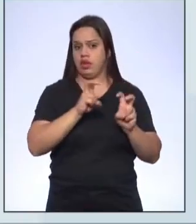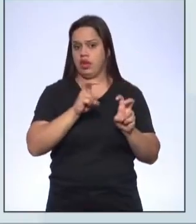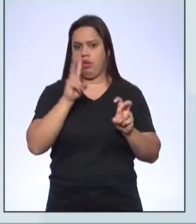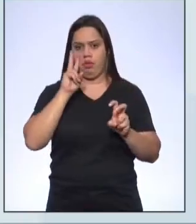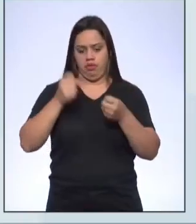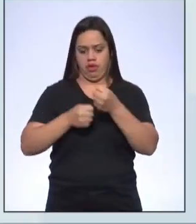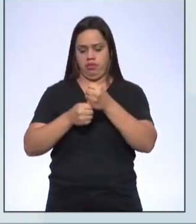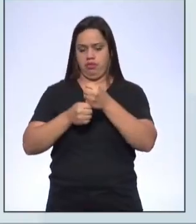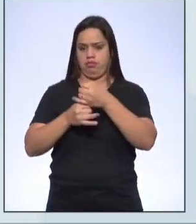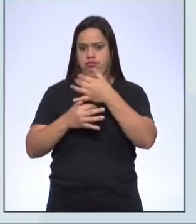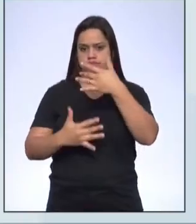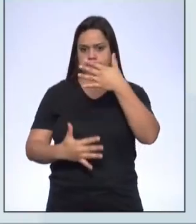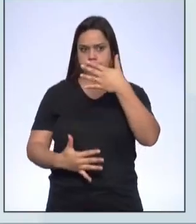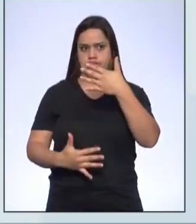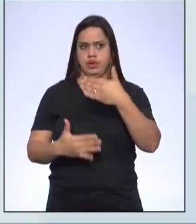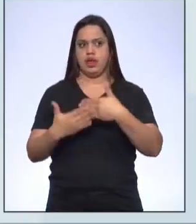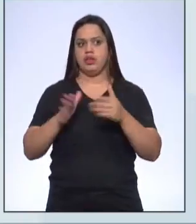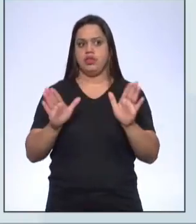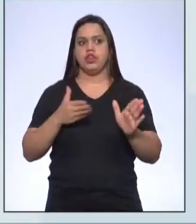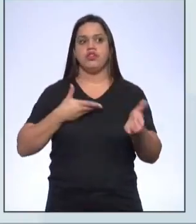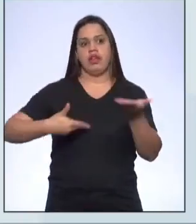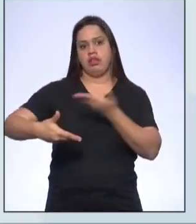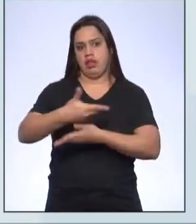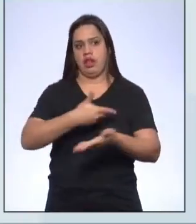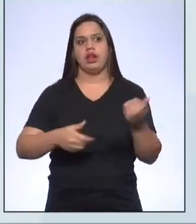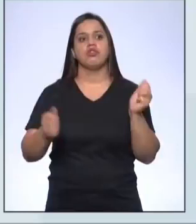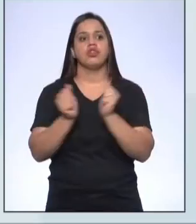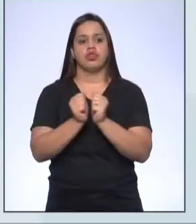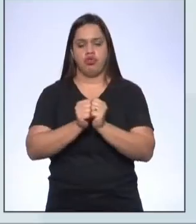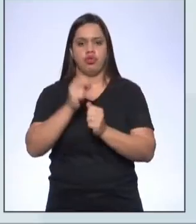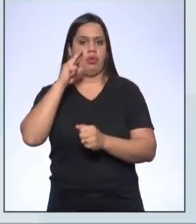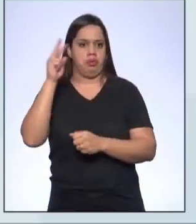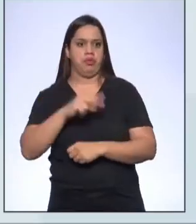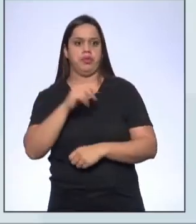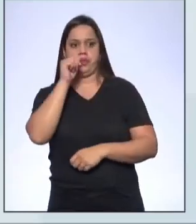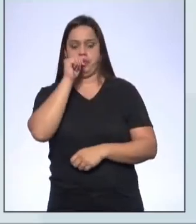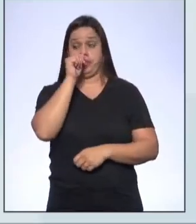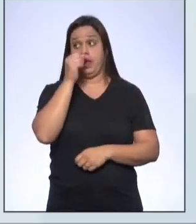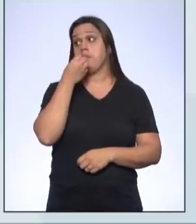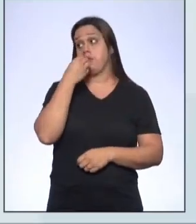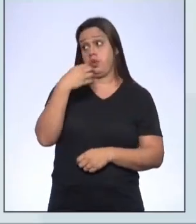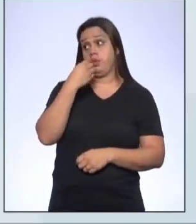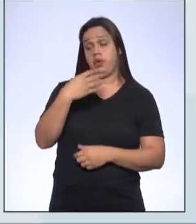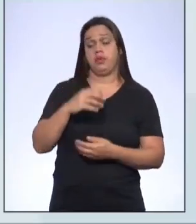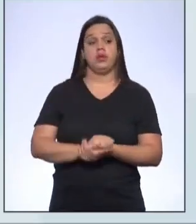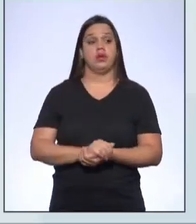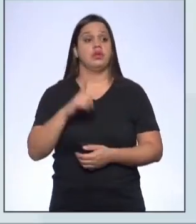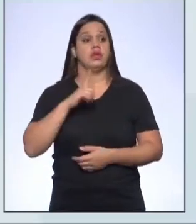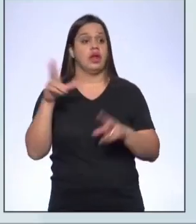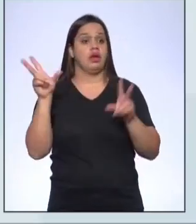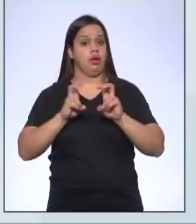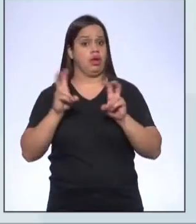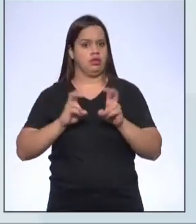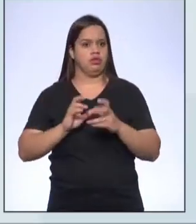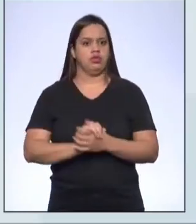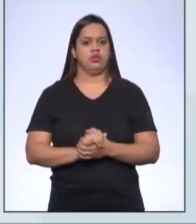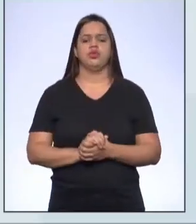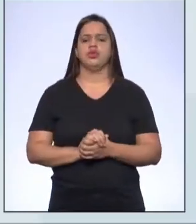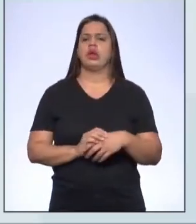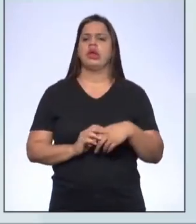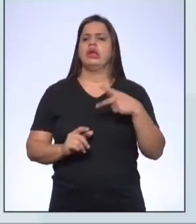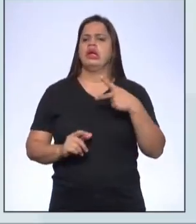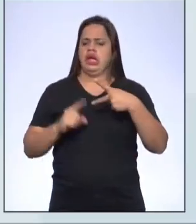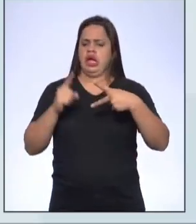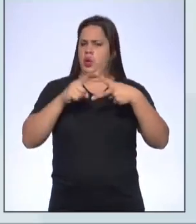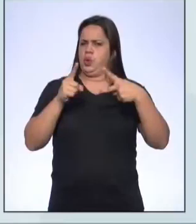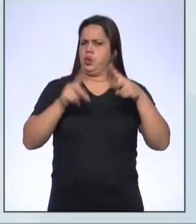chat aberto e a gente vai interagindo junto? O que você acha? Vamos, acho bom. Então, vamos lá. Tem um assunto. Será que o assunto desses 2 textos